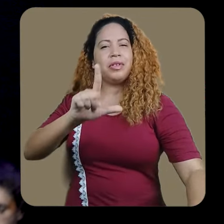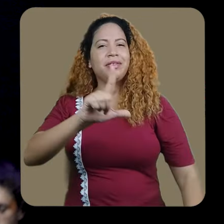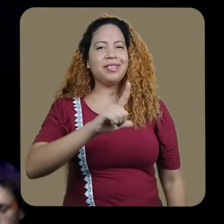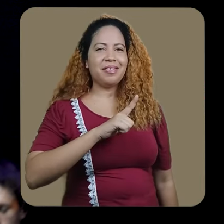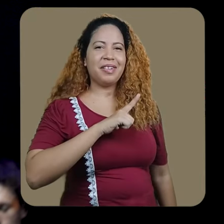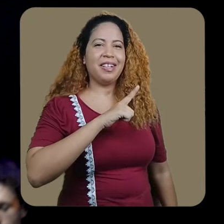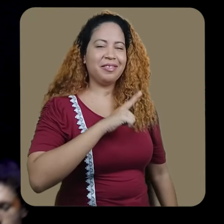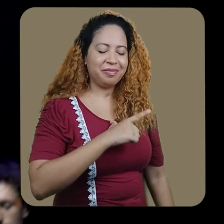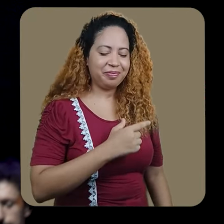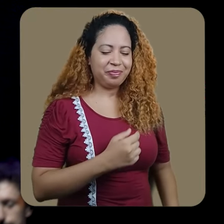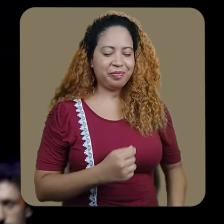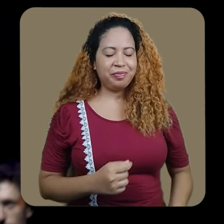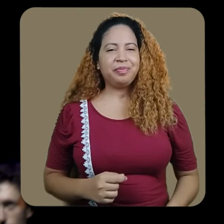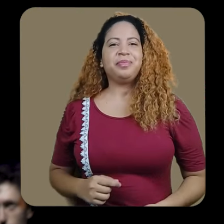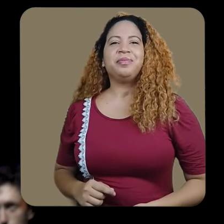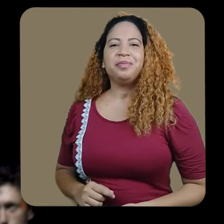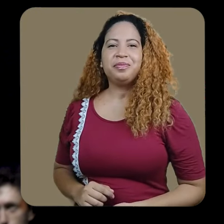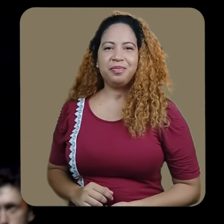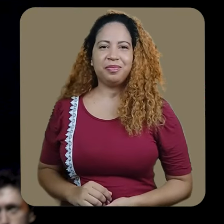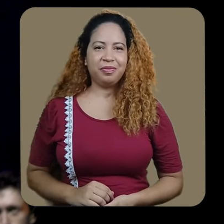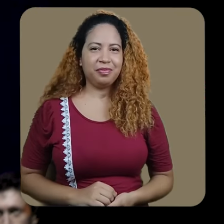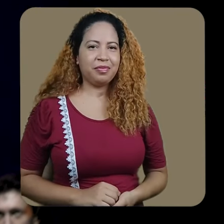sinal fechar.